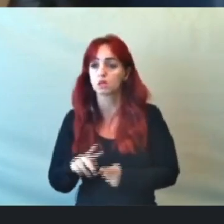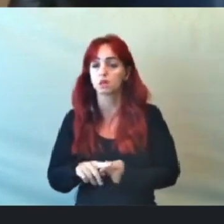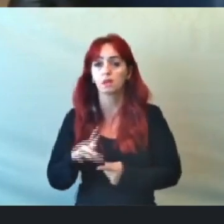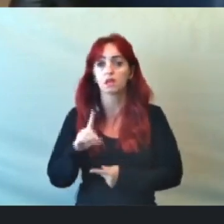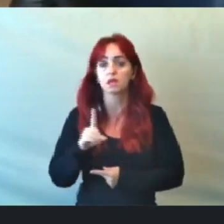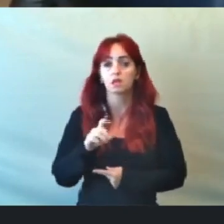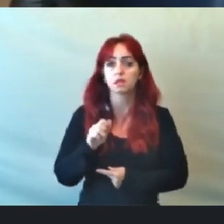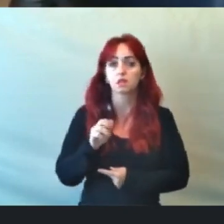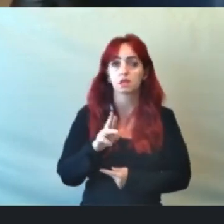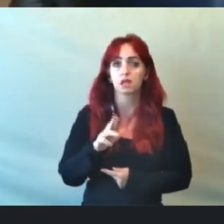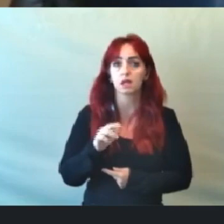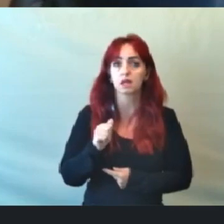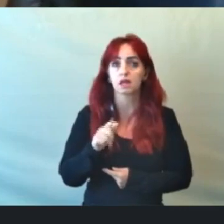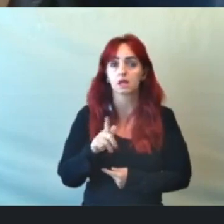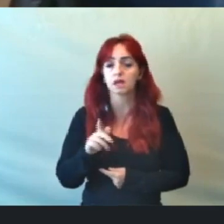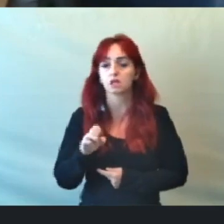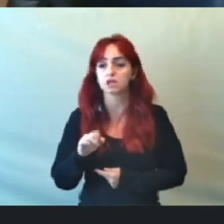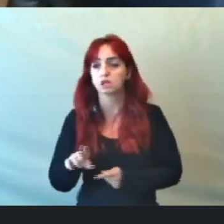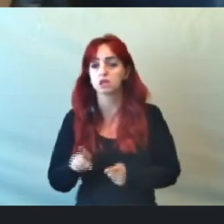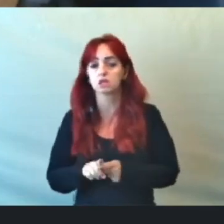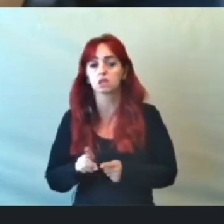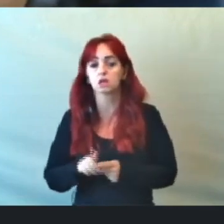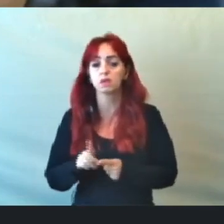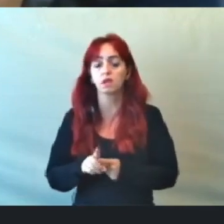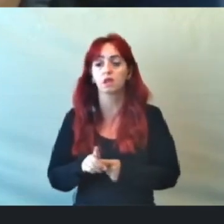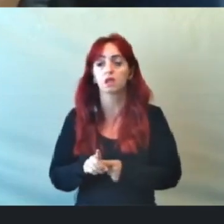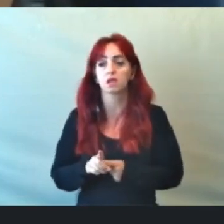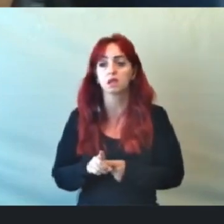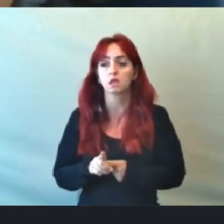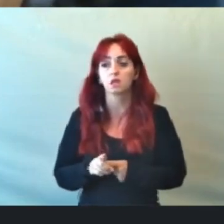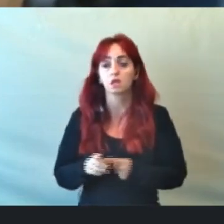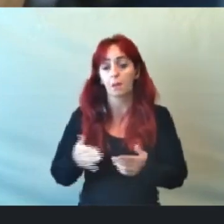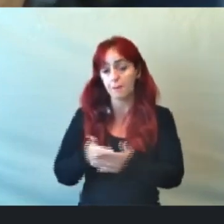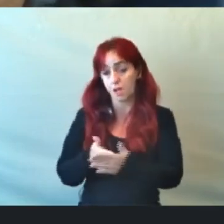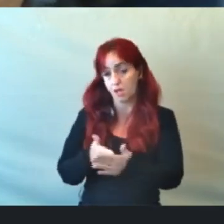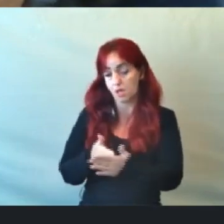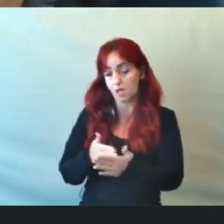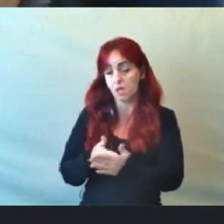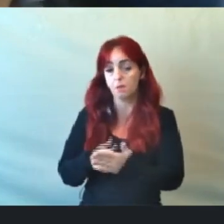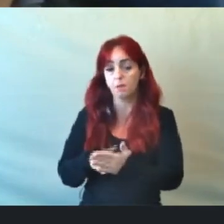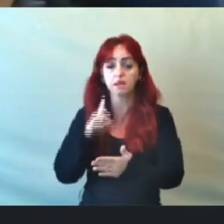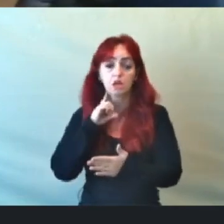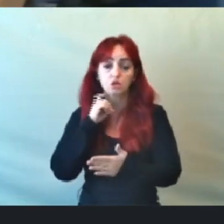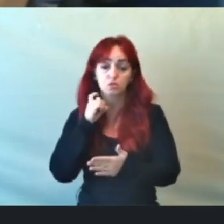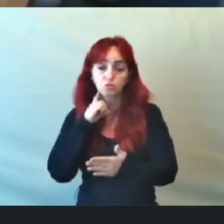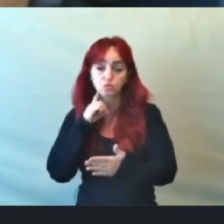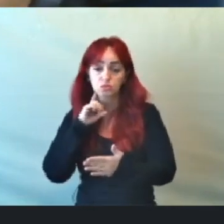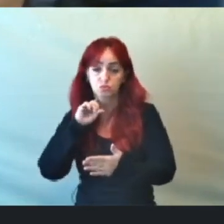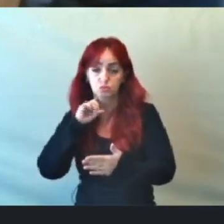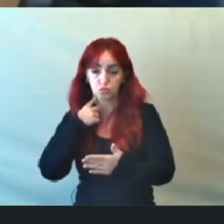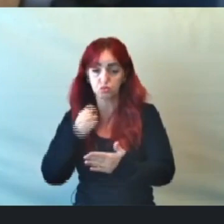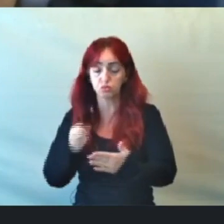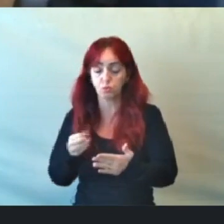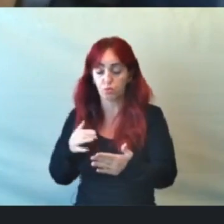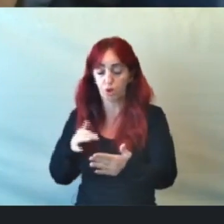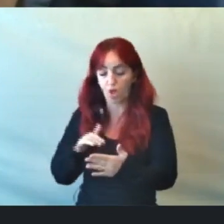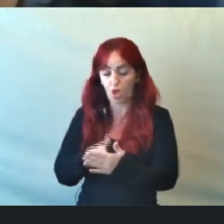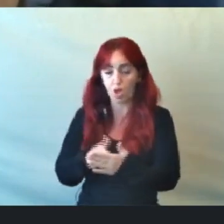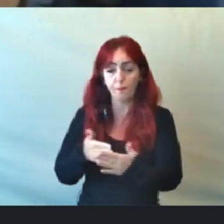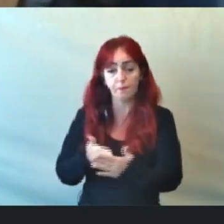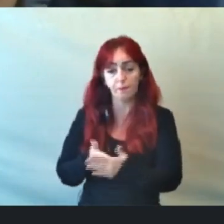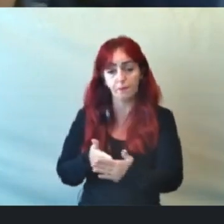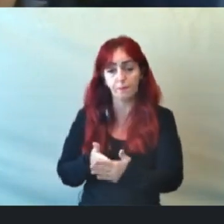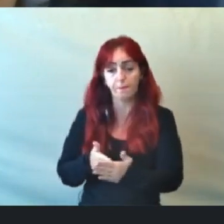reter poluentes e sedimentos nos braços, porque aí você concentra as cargas